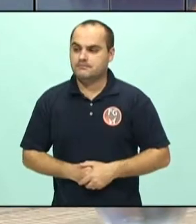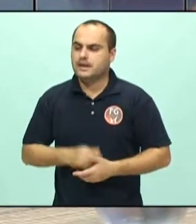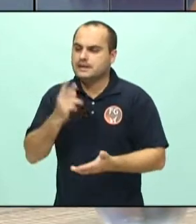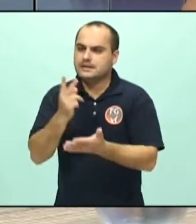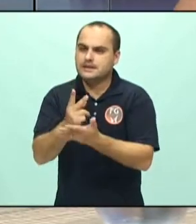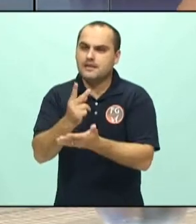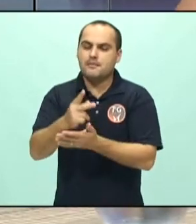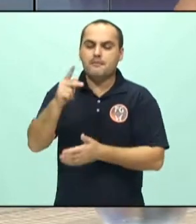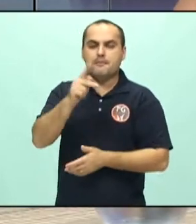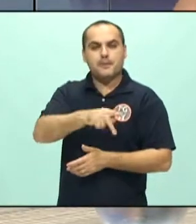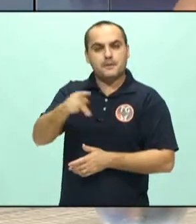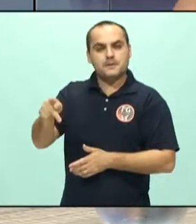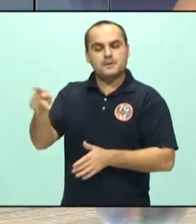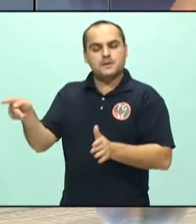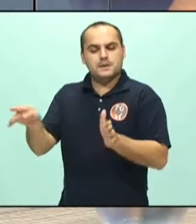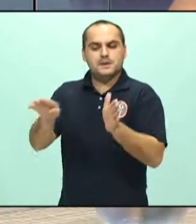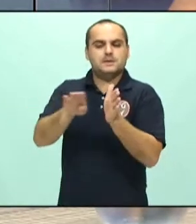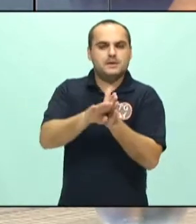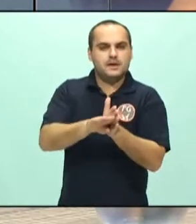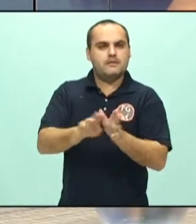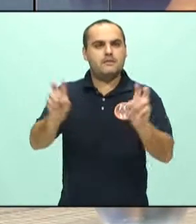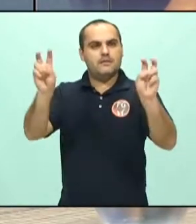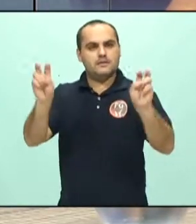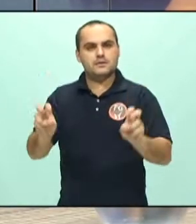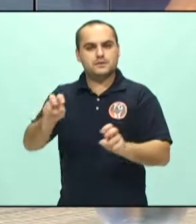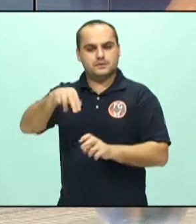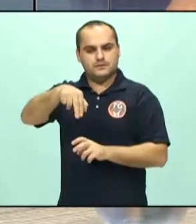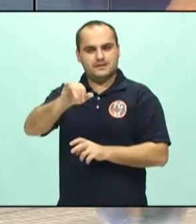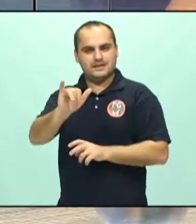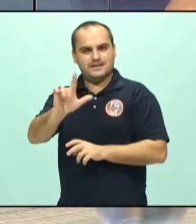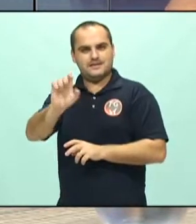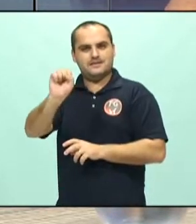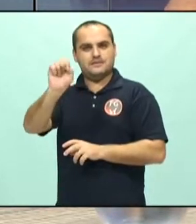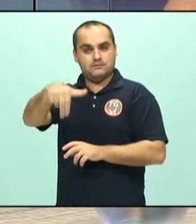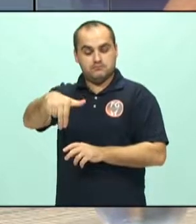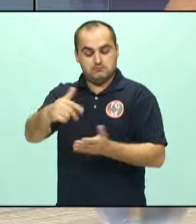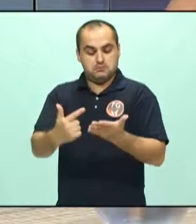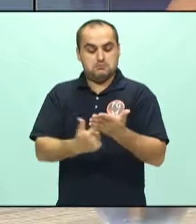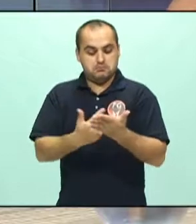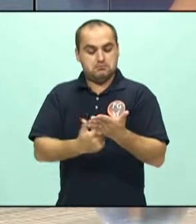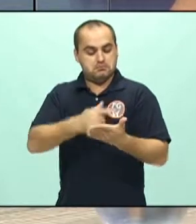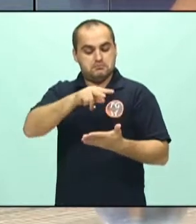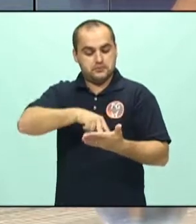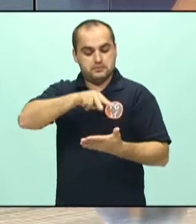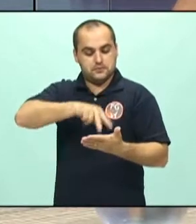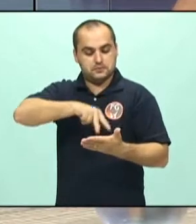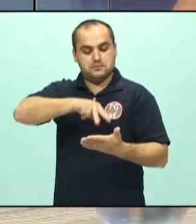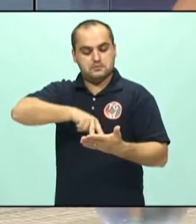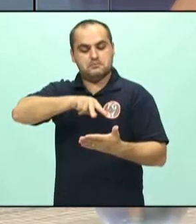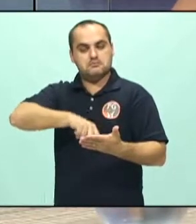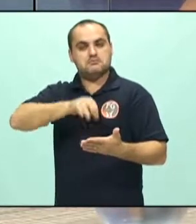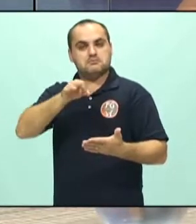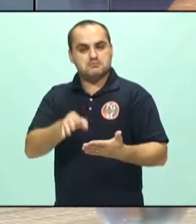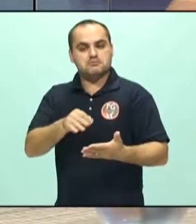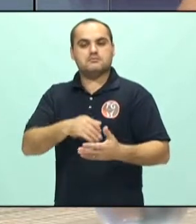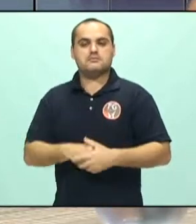gente foi estudar, por acaso, a temática do Nilson Weber, ele trouxe o livro, a gente leu o livro todo, a gente